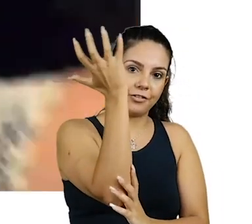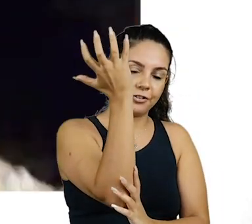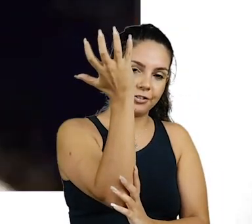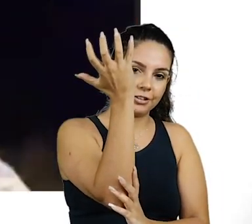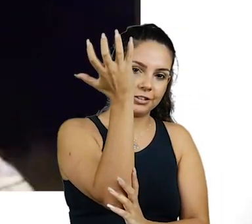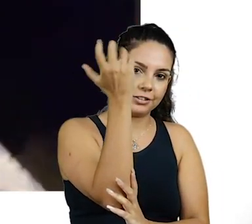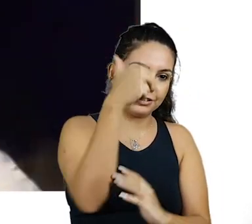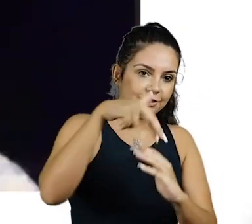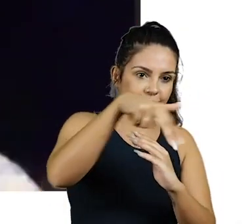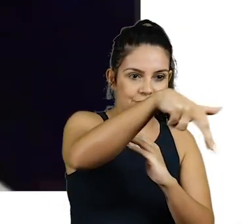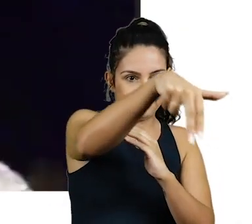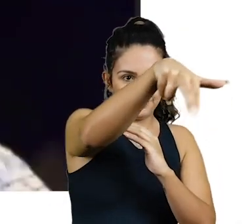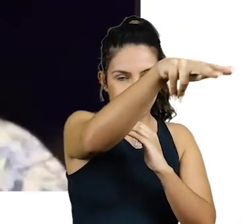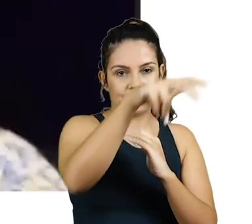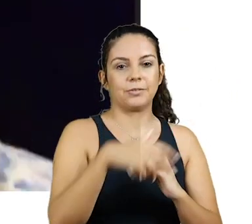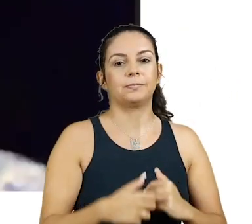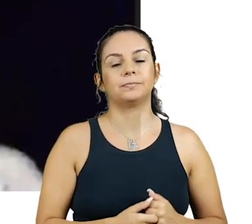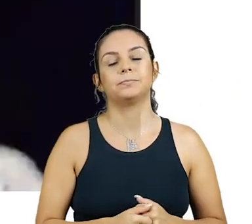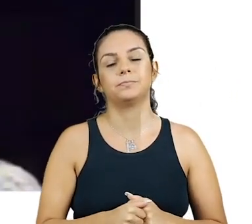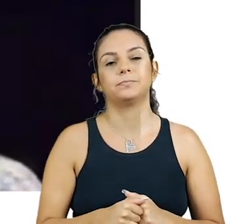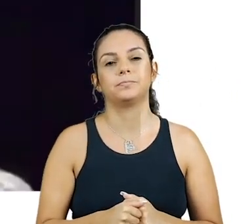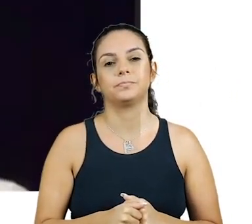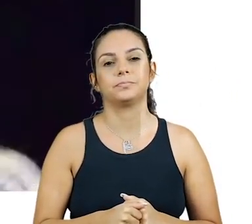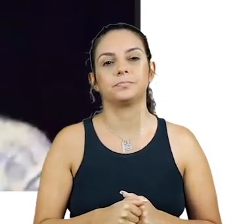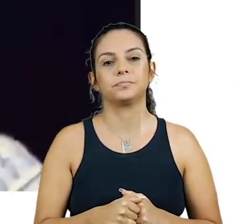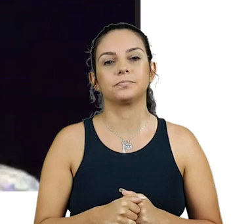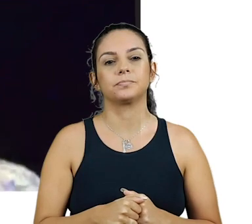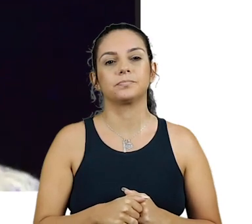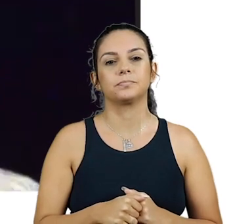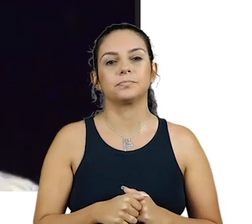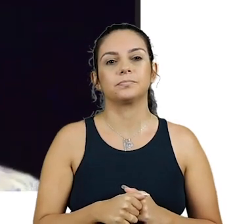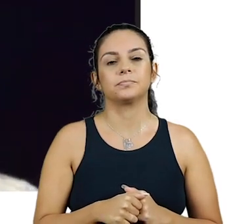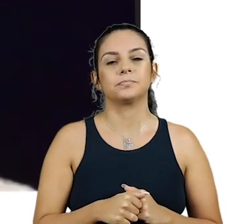indo em direção ao Parque Lage. Eu moro ali perto do Parque Lage, como você sabe bem.